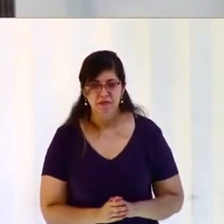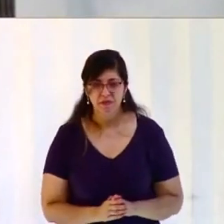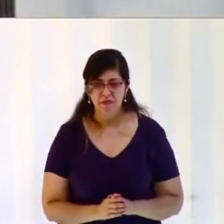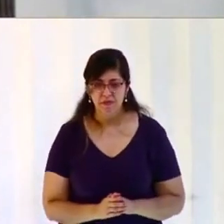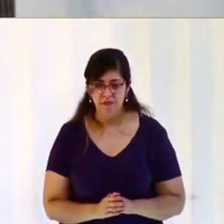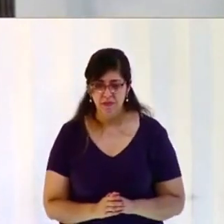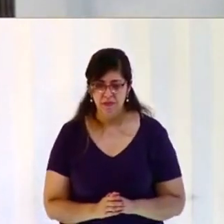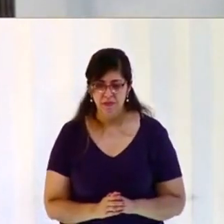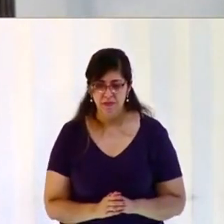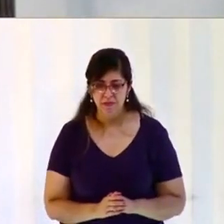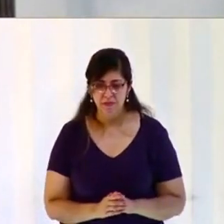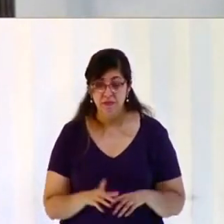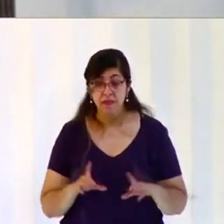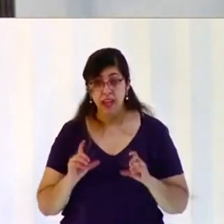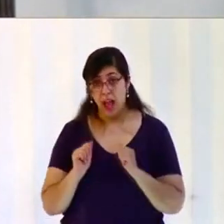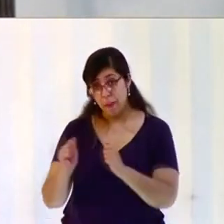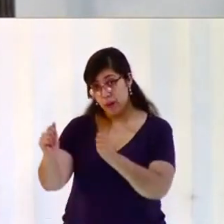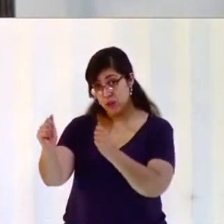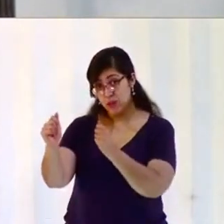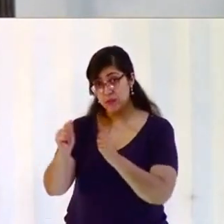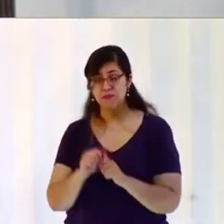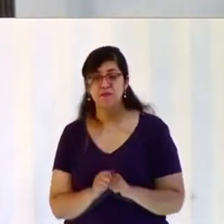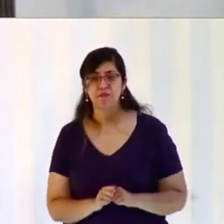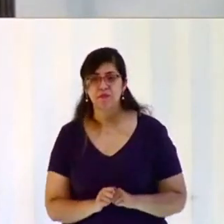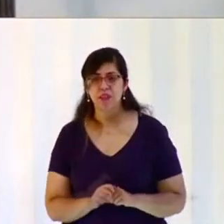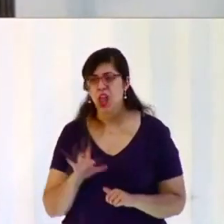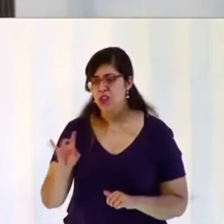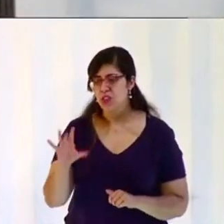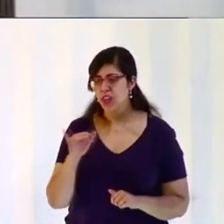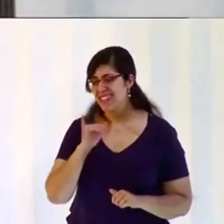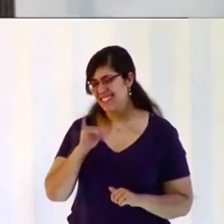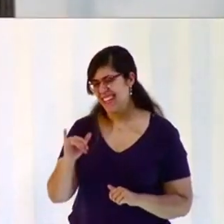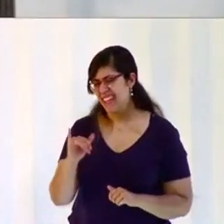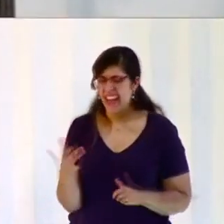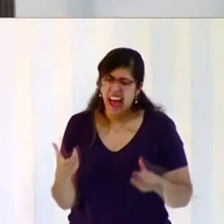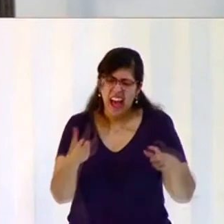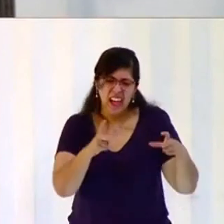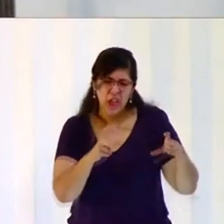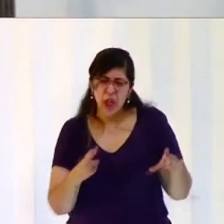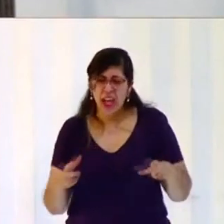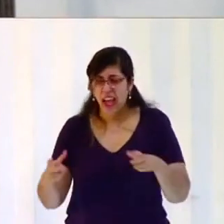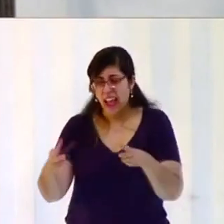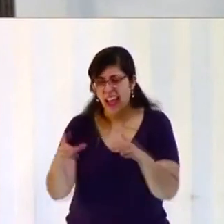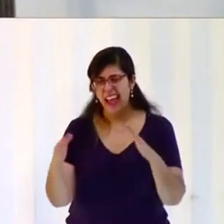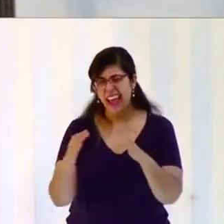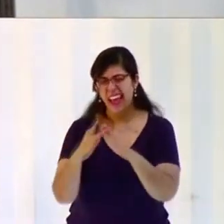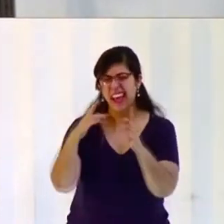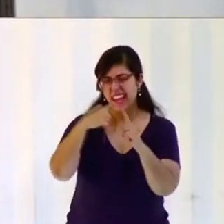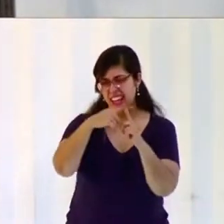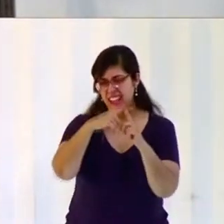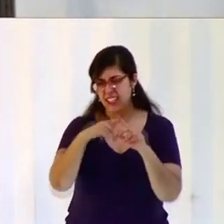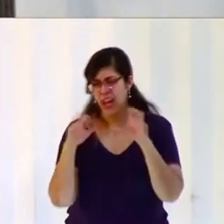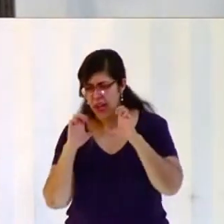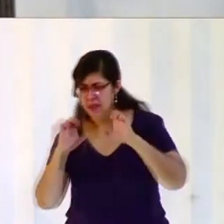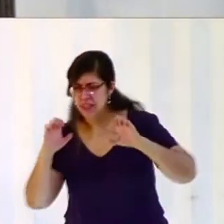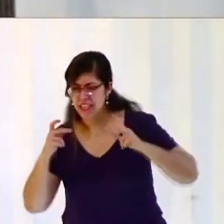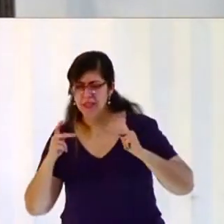para os apóstolos. Jesus não está dizendo, vão em alguns lugares, criem igrejas e preguem nos